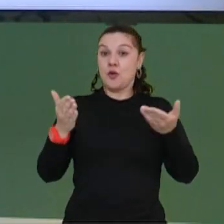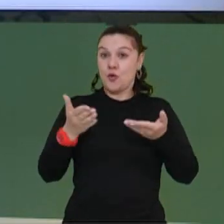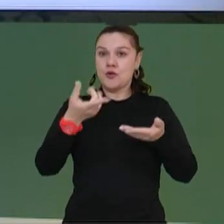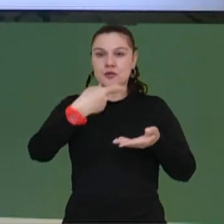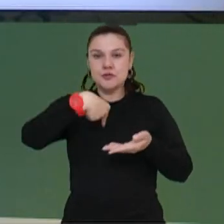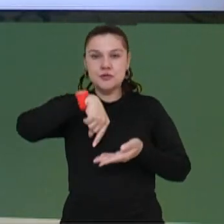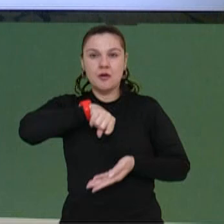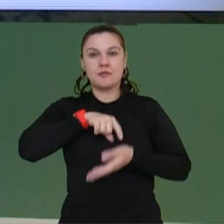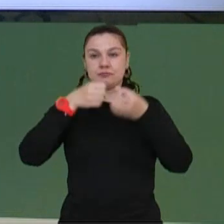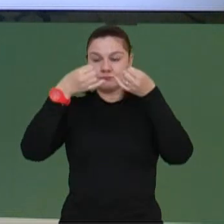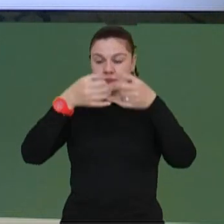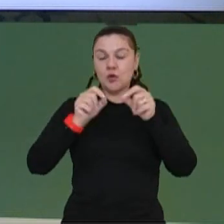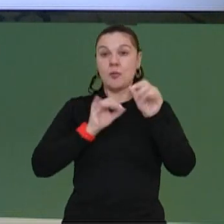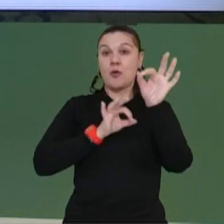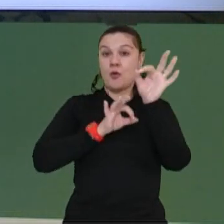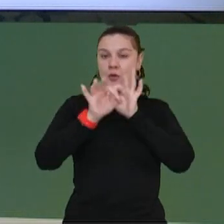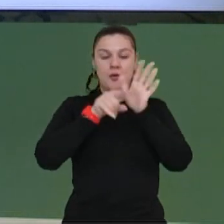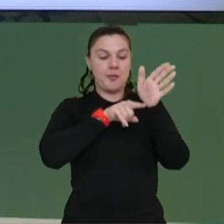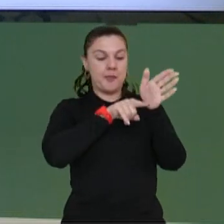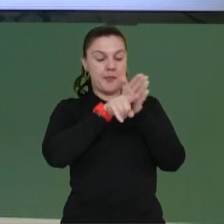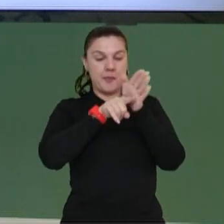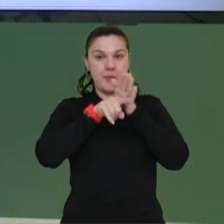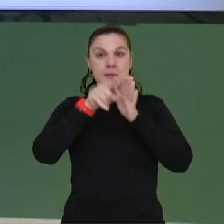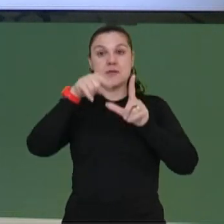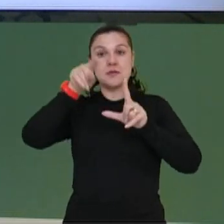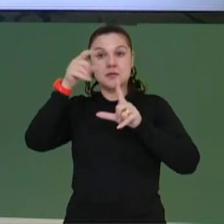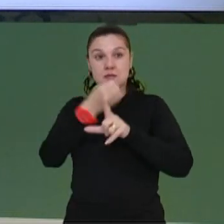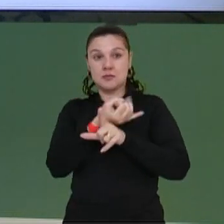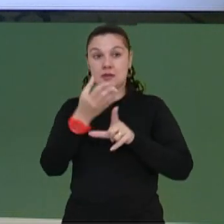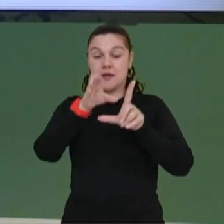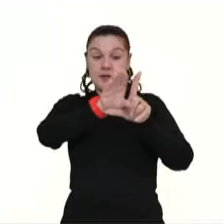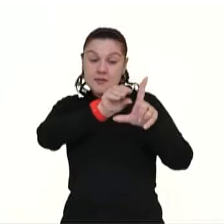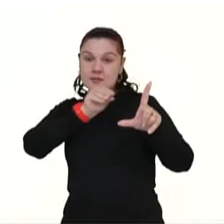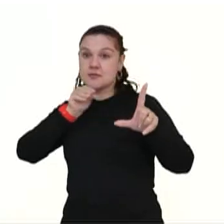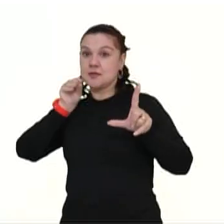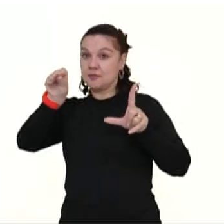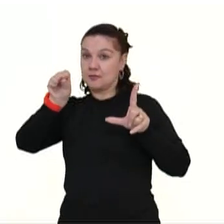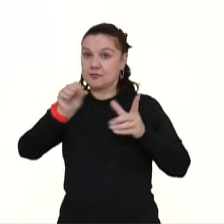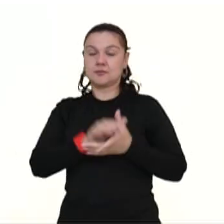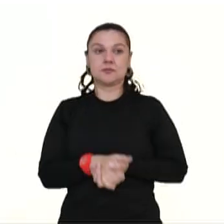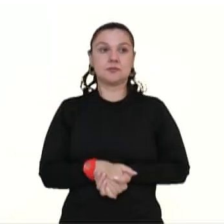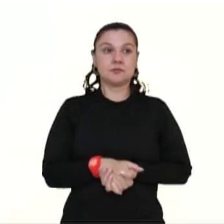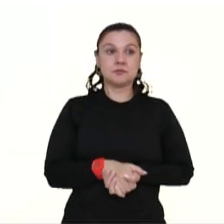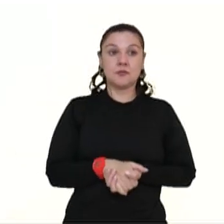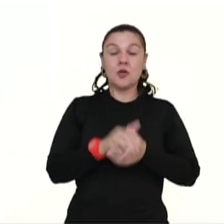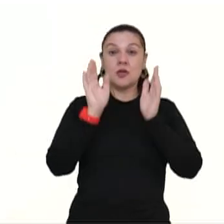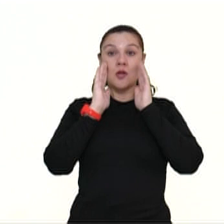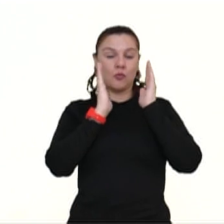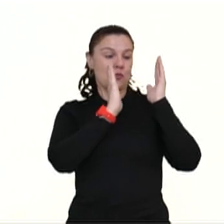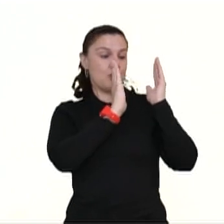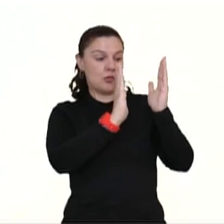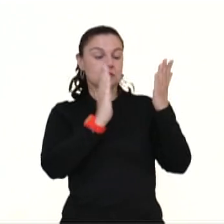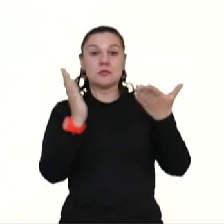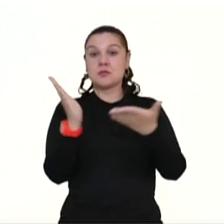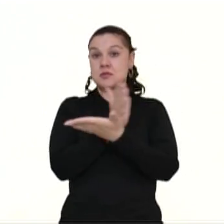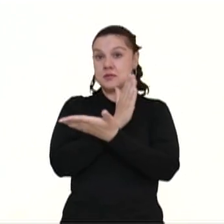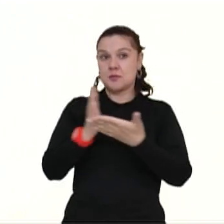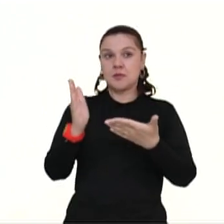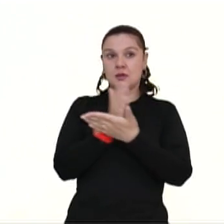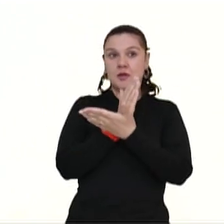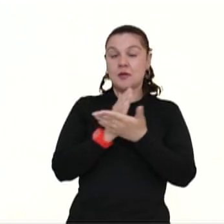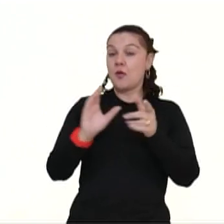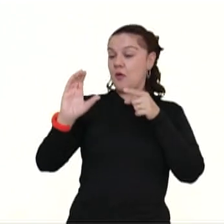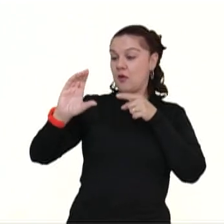Hoje nós vamos falar de organização da pesquisa estatística em dados estratificados, ou em outras palavras, em intervalos de classes. Classes